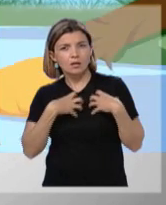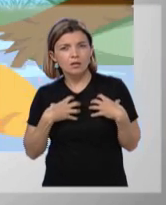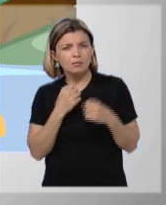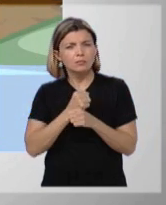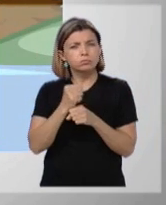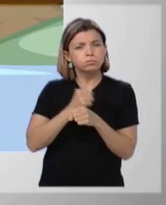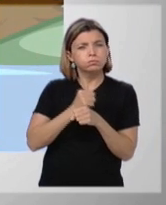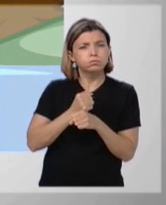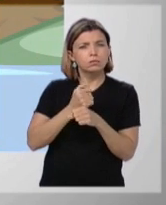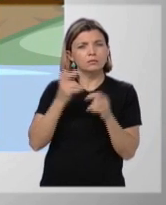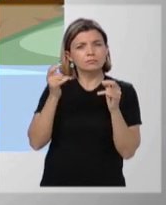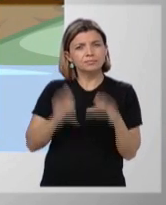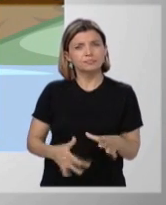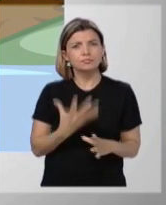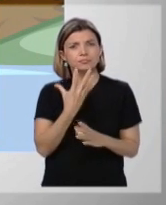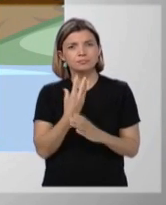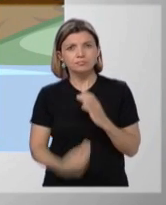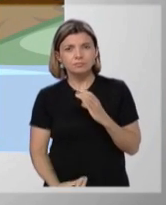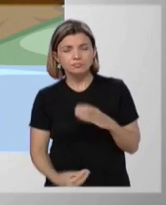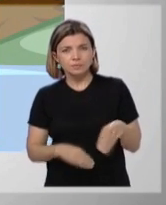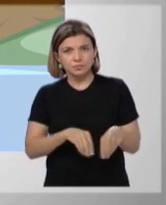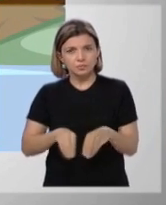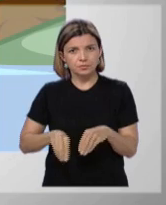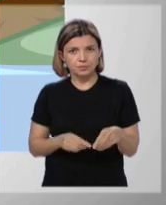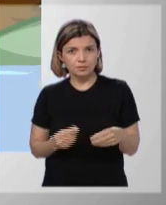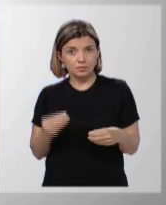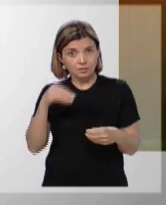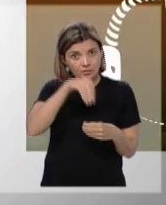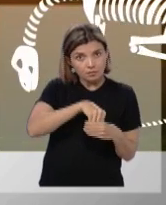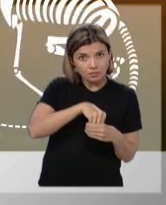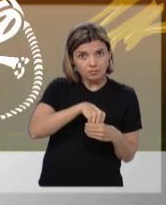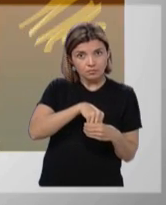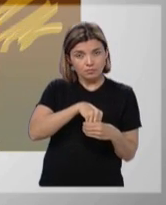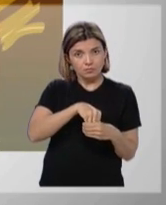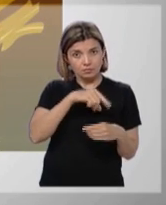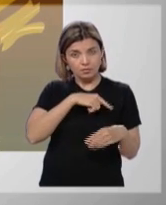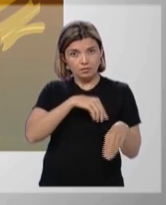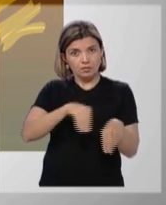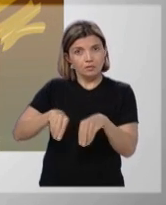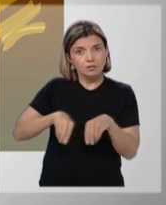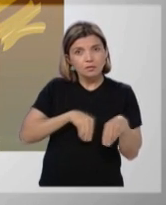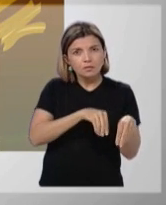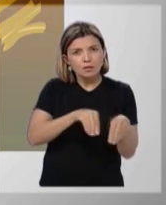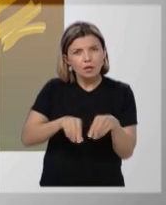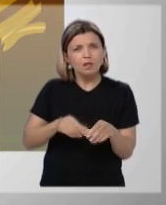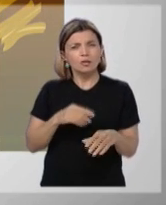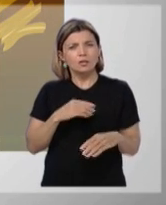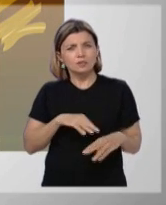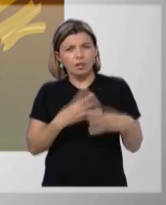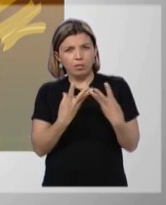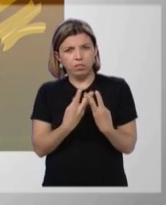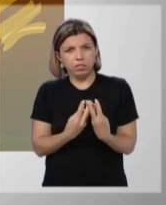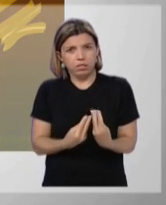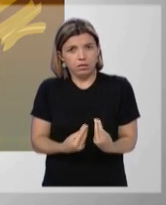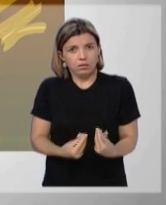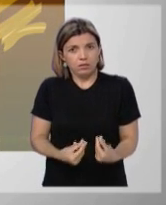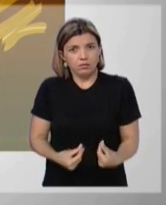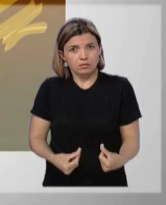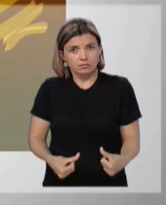animais que viveram há milhões de anos. A matéria orgânica destes seres vivos sofreu um longo